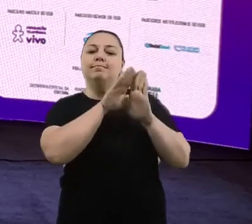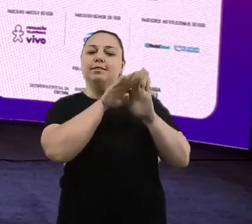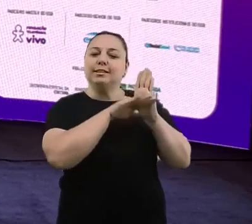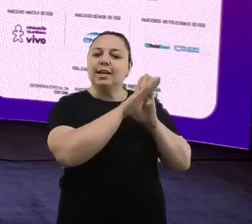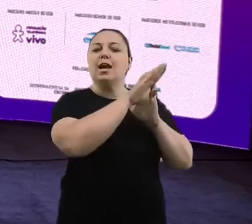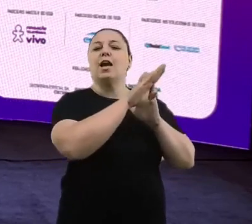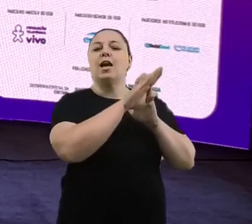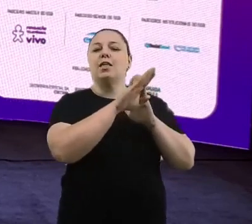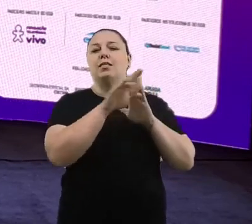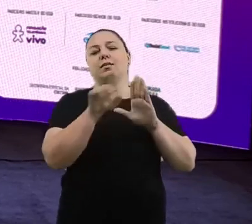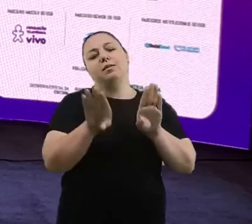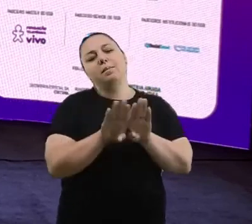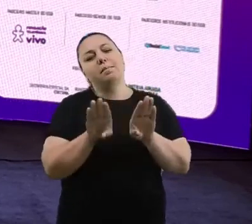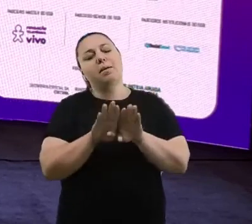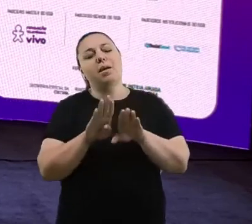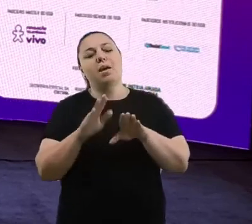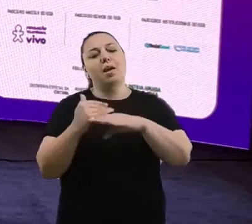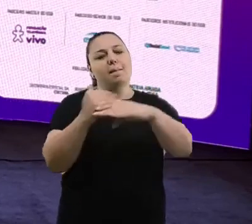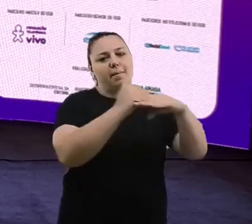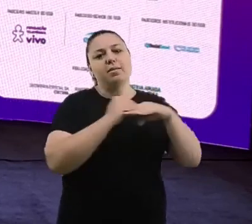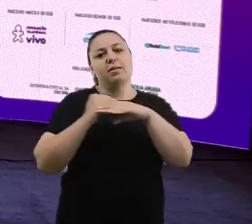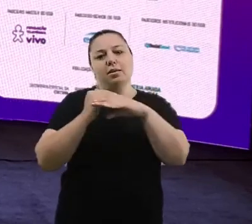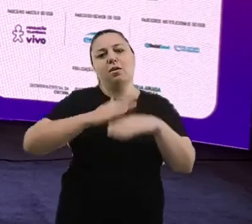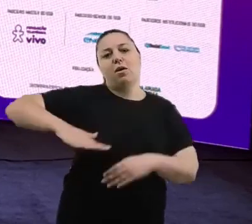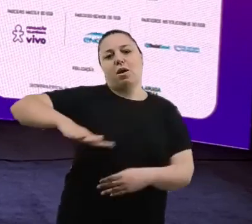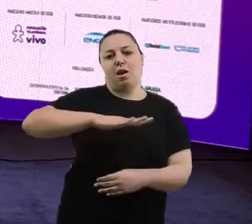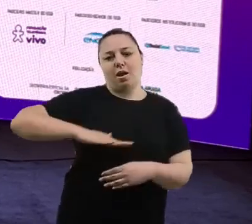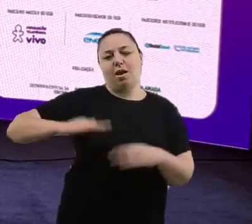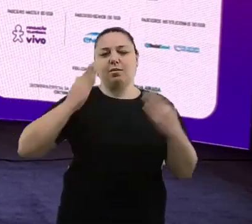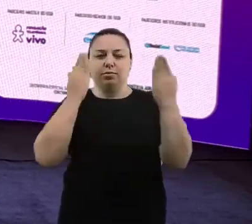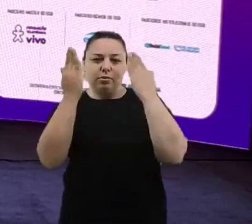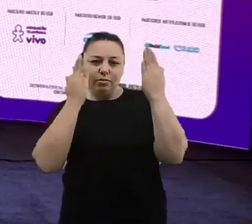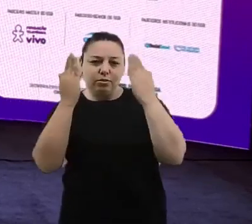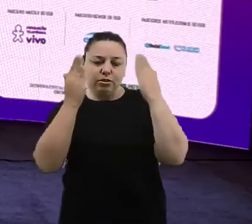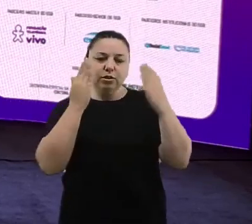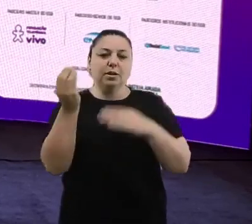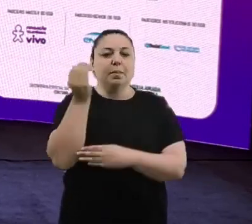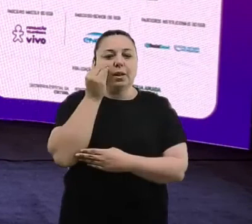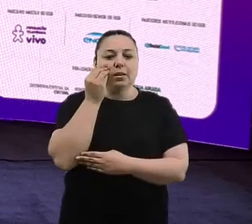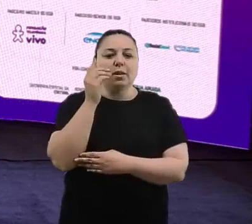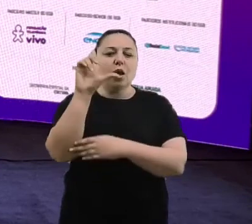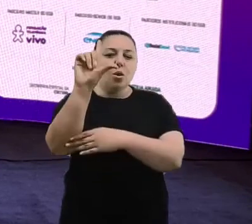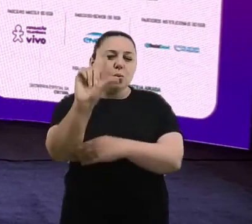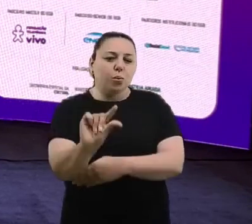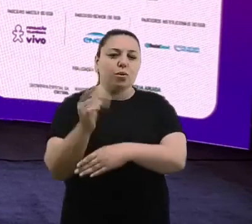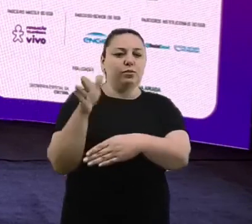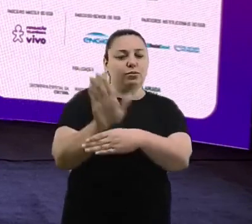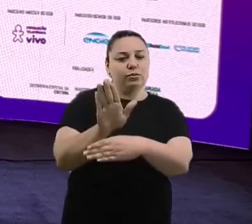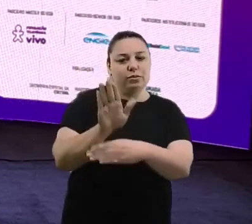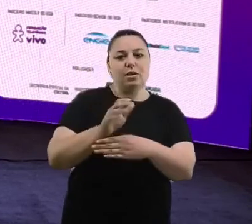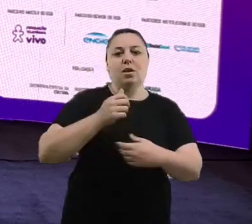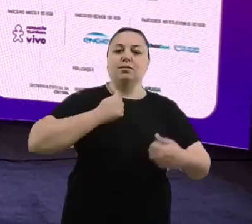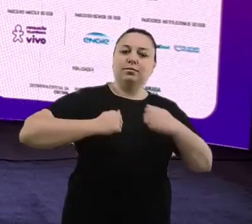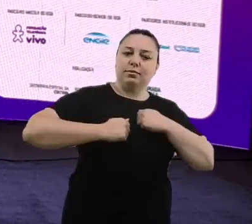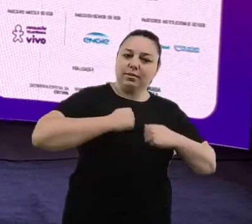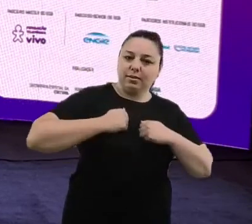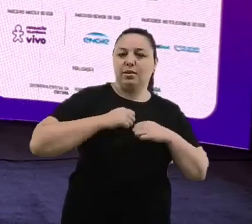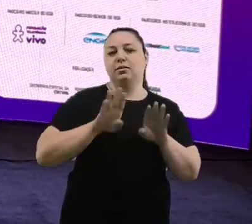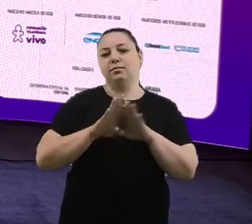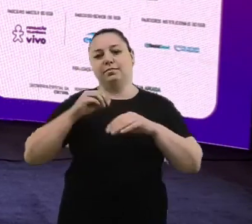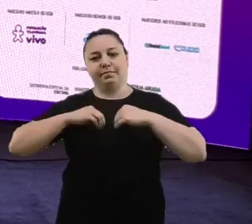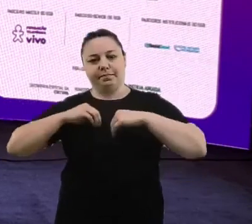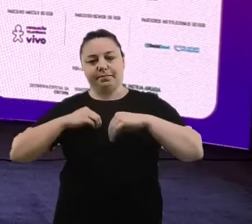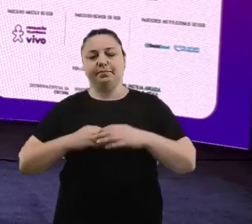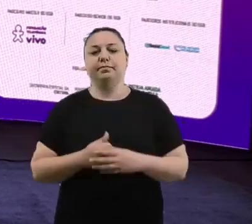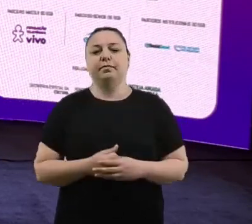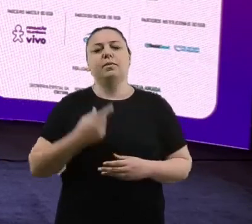psicologia para medir o nível de ansiedade e depressão dos usuários. E o que a gente consegue ver ao longo do tempo, e